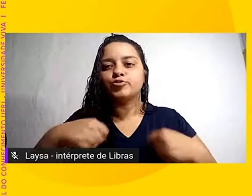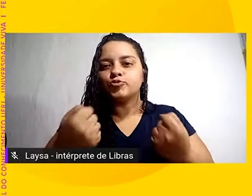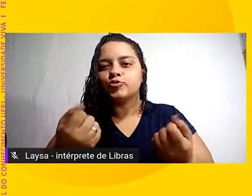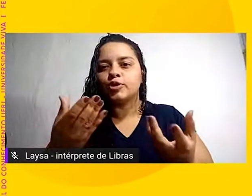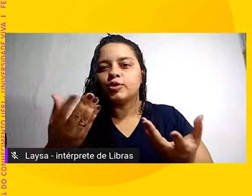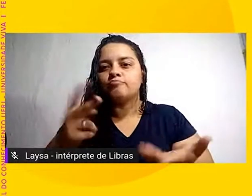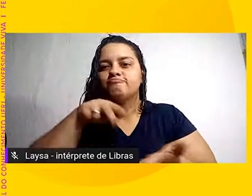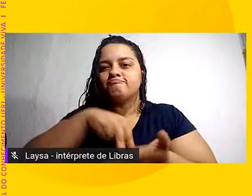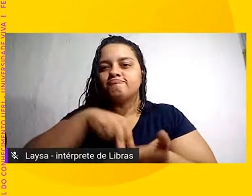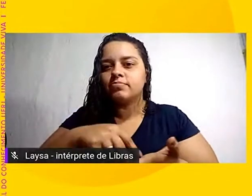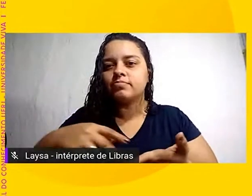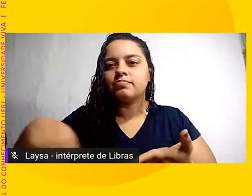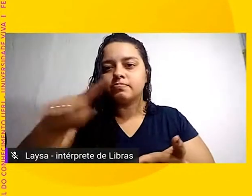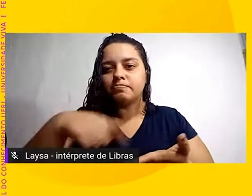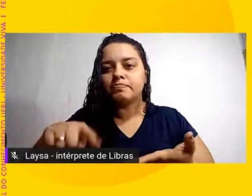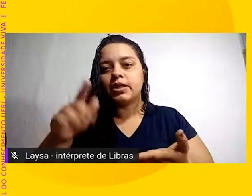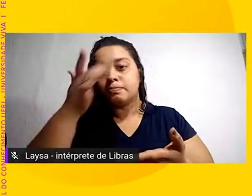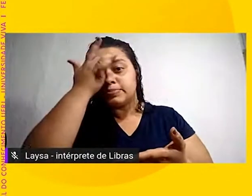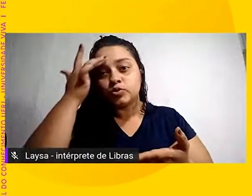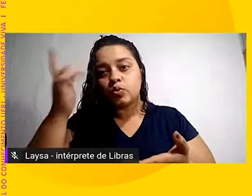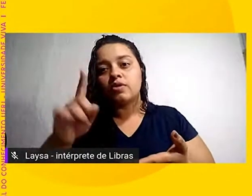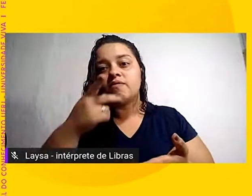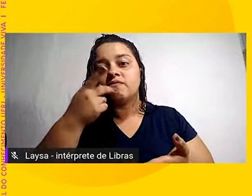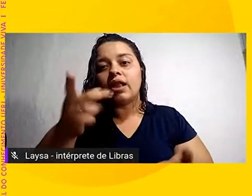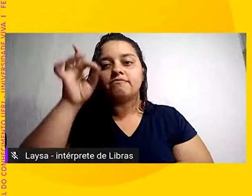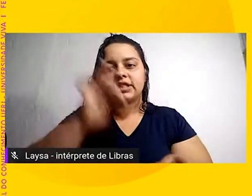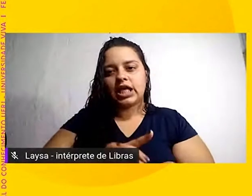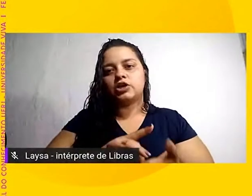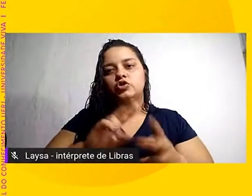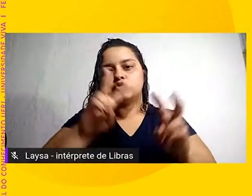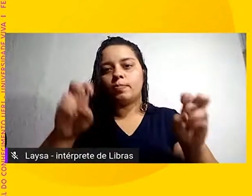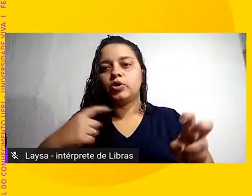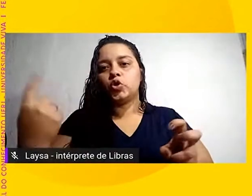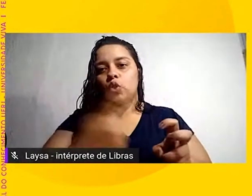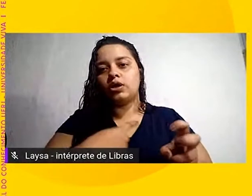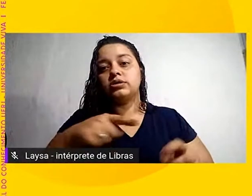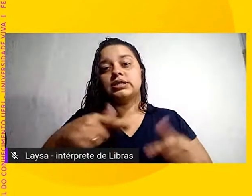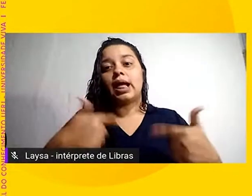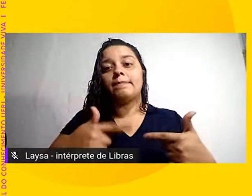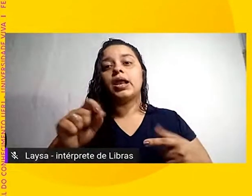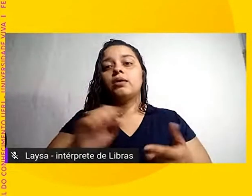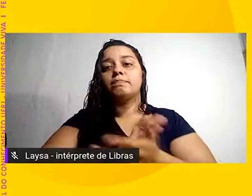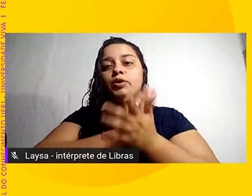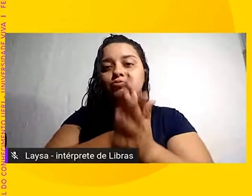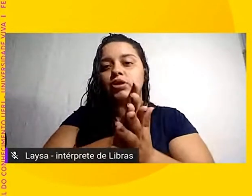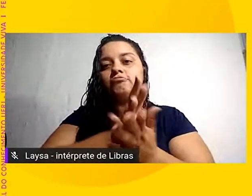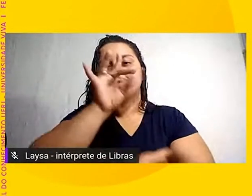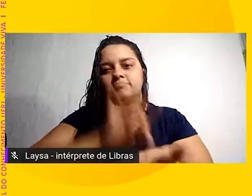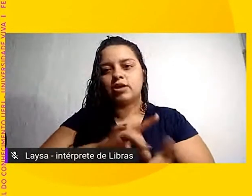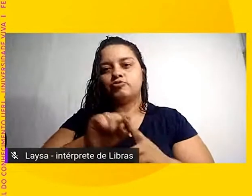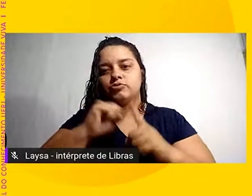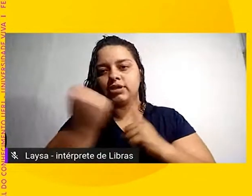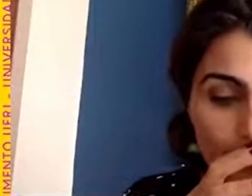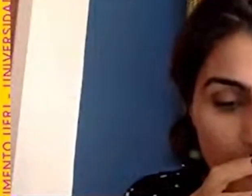tempo acontecer a mesa a fantástica fábrica de fake news como funciona e como combater e contou com a presença da jornalista e